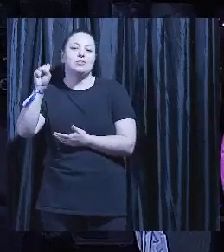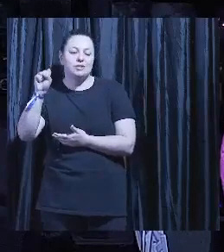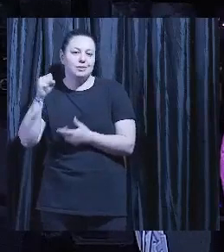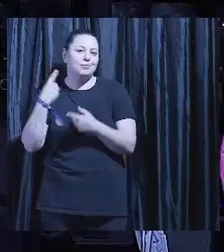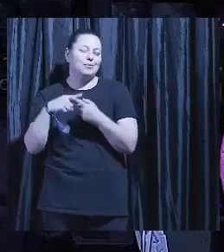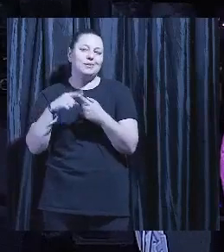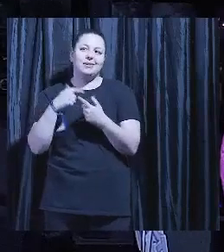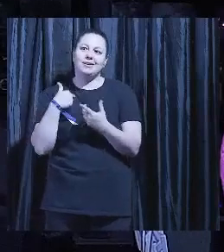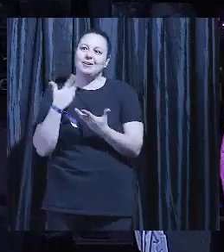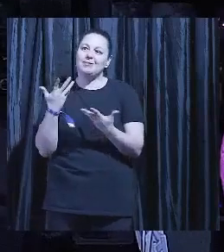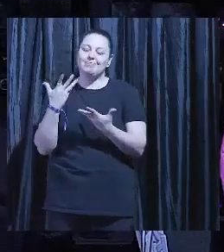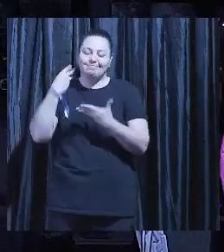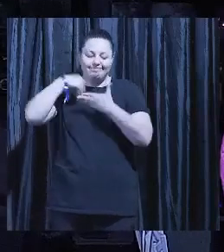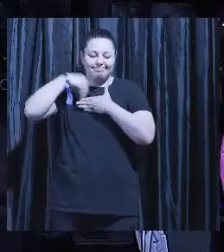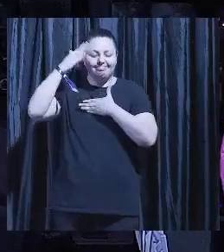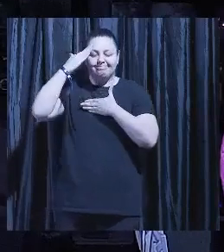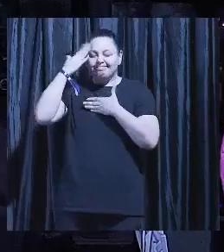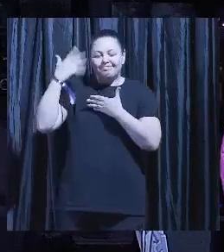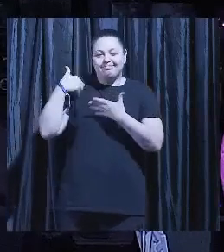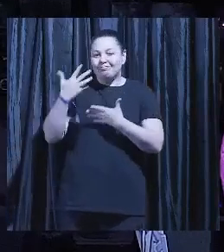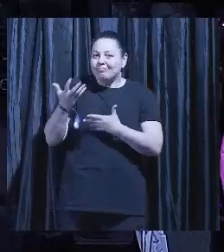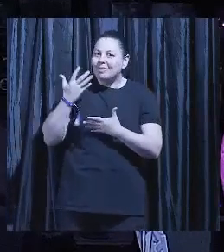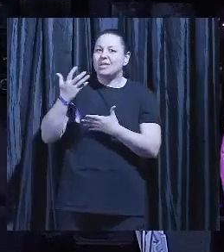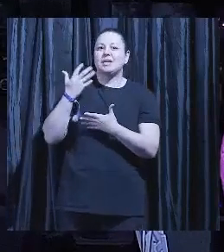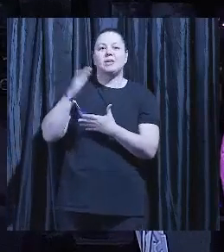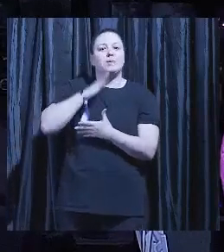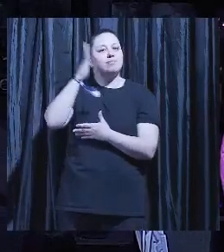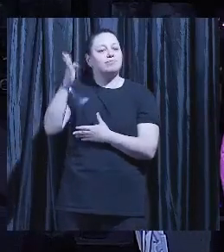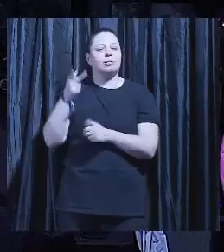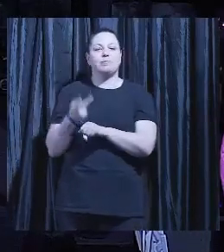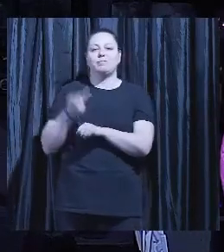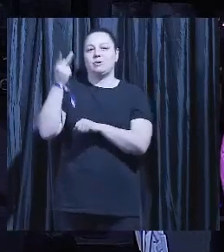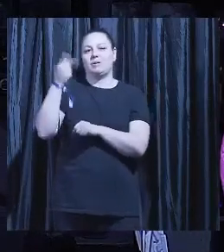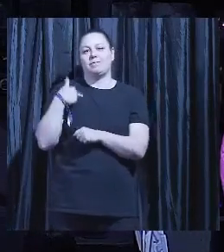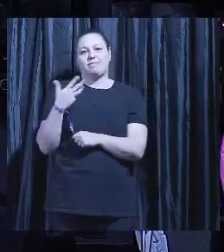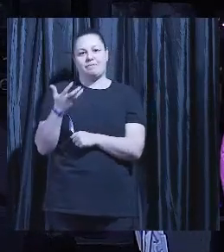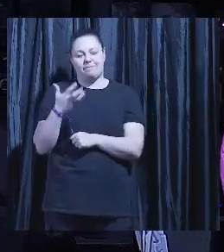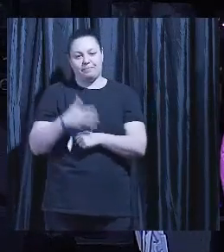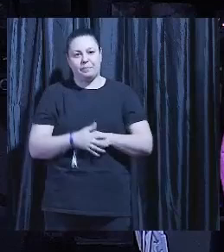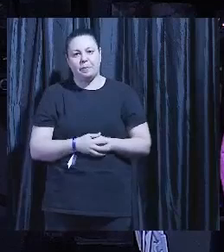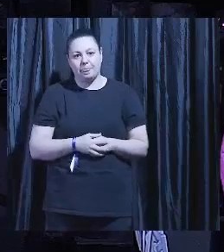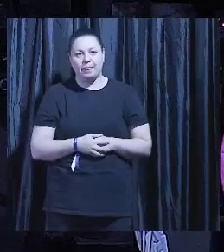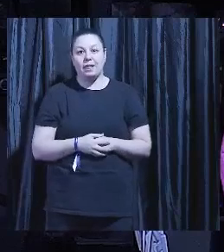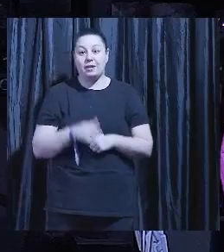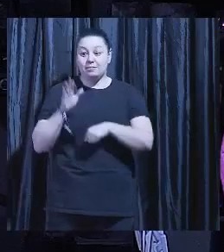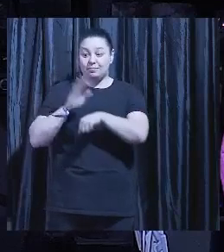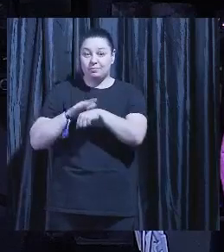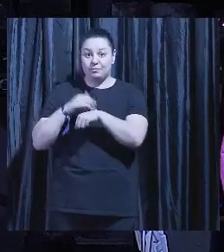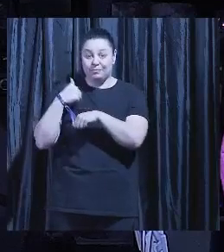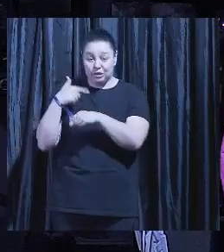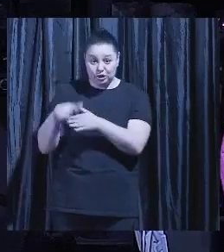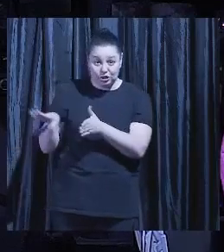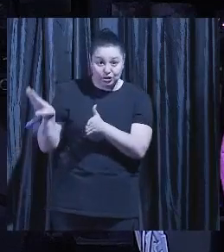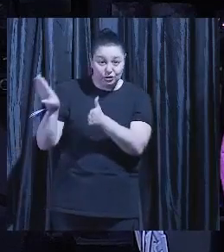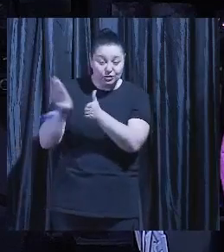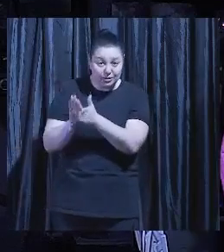meu Oscar aqui dentro da minha cabeça, de alguma forma, indo até lá. Quando eu cheguei lá, gente,